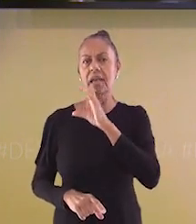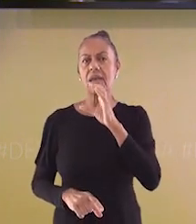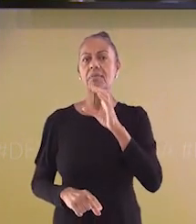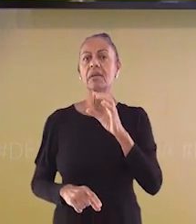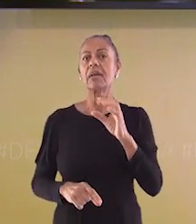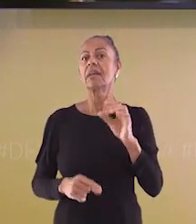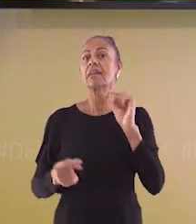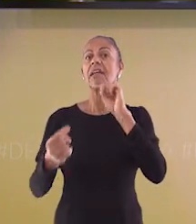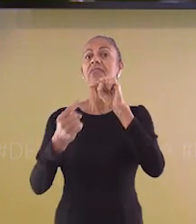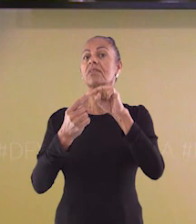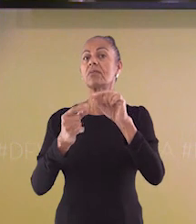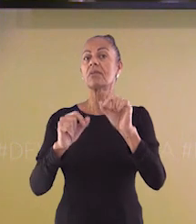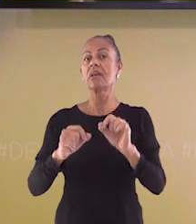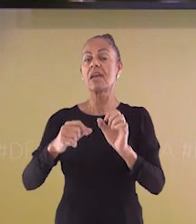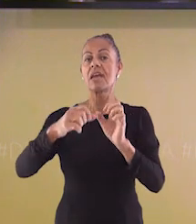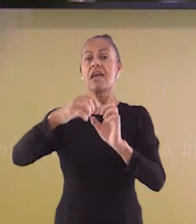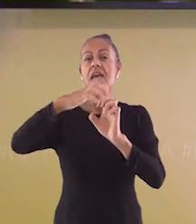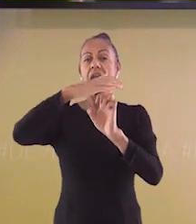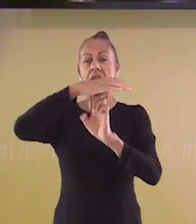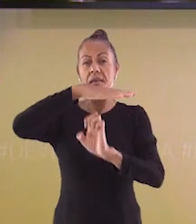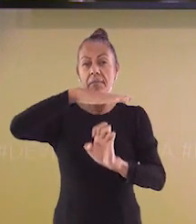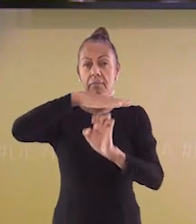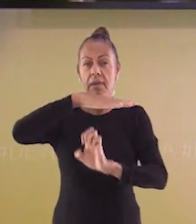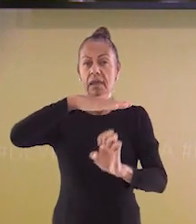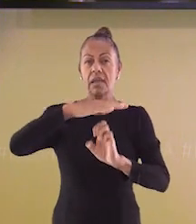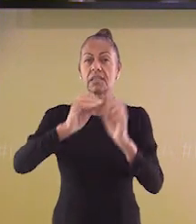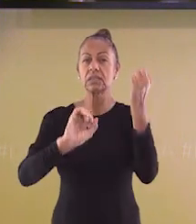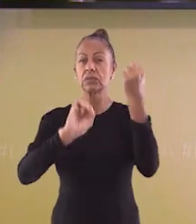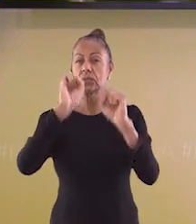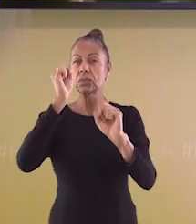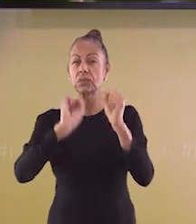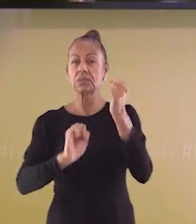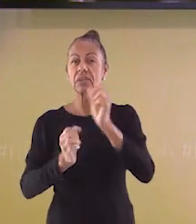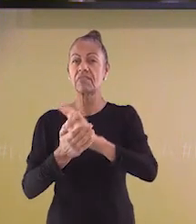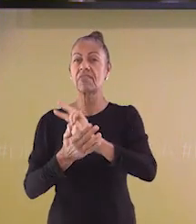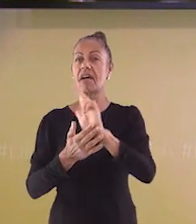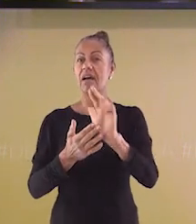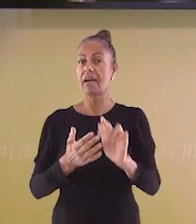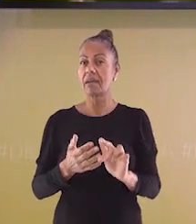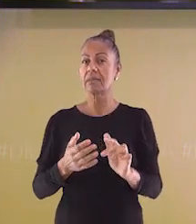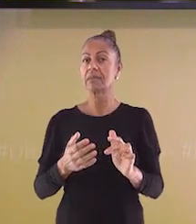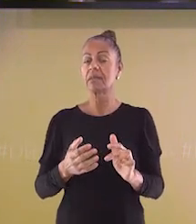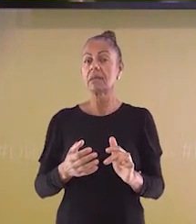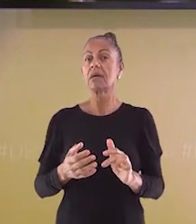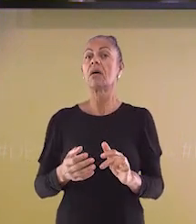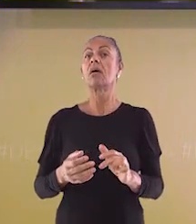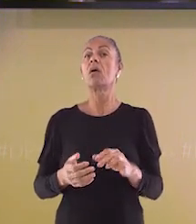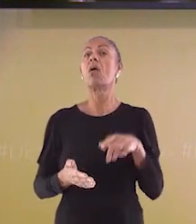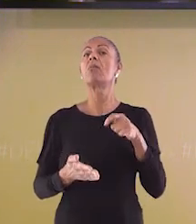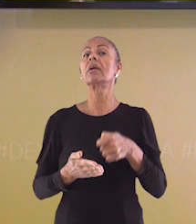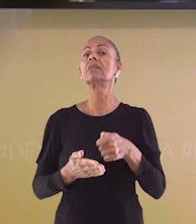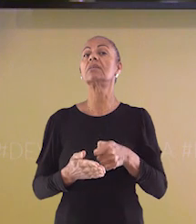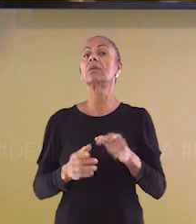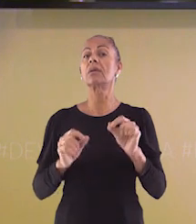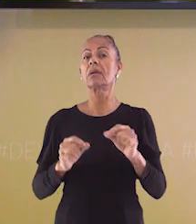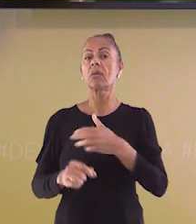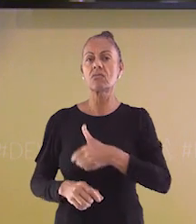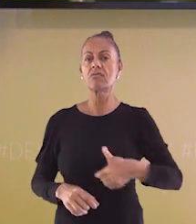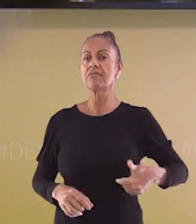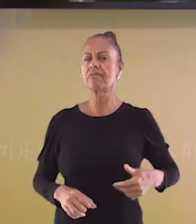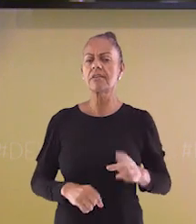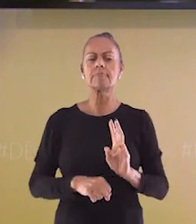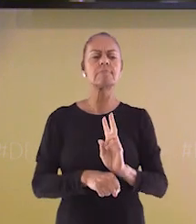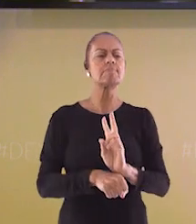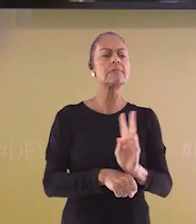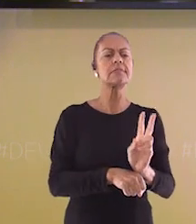de, né, muitas vezes de empresas, indústrias, que têm um responsável legal por aquilo. E aí cabe ao governo fiscalizar e punir